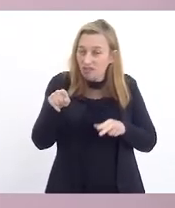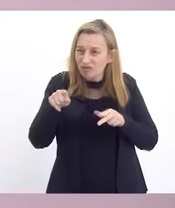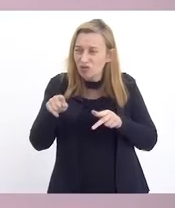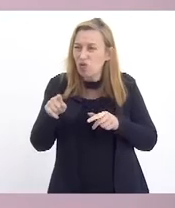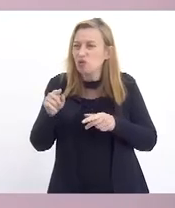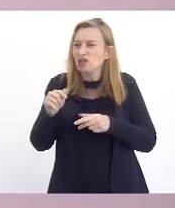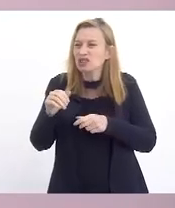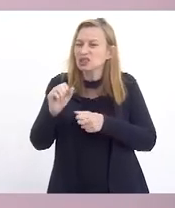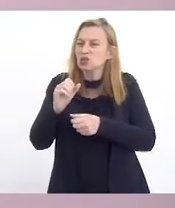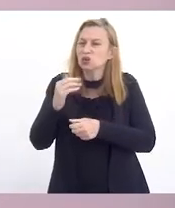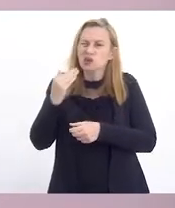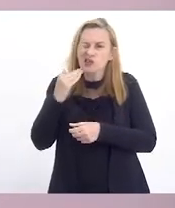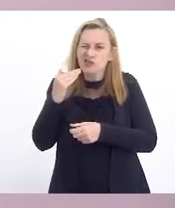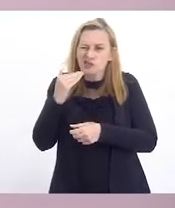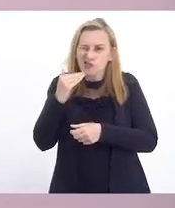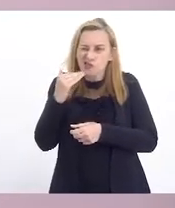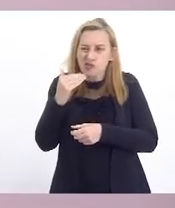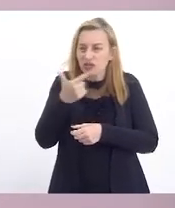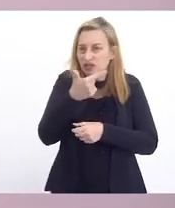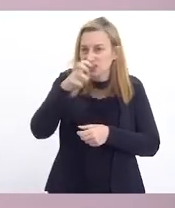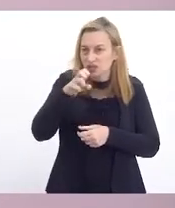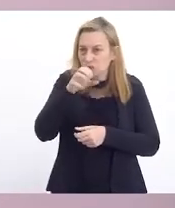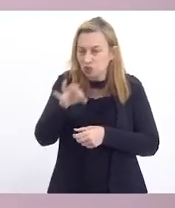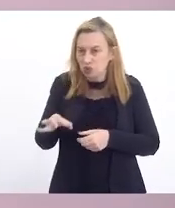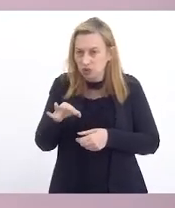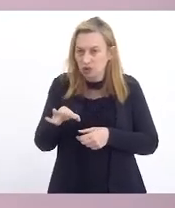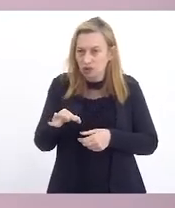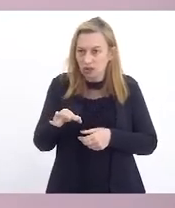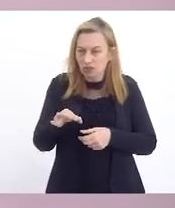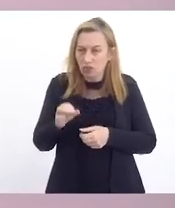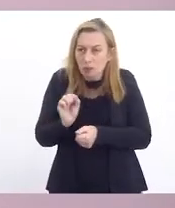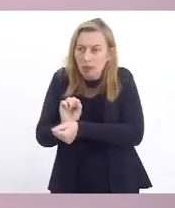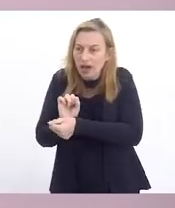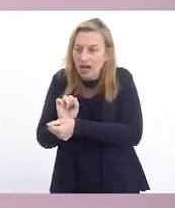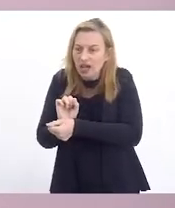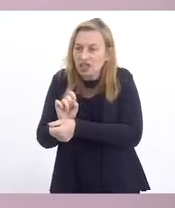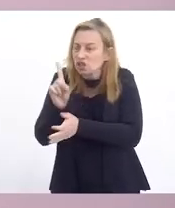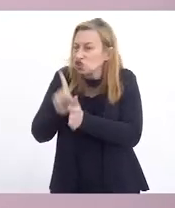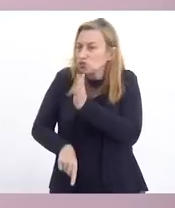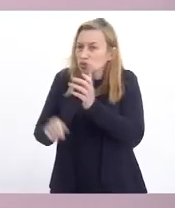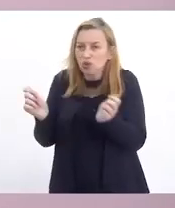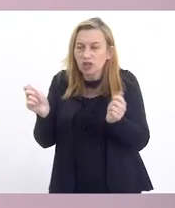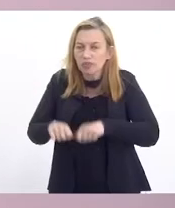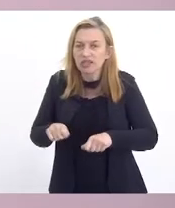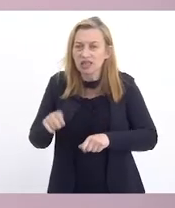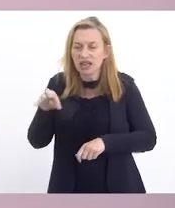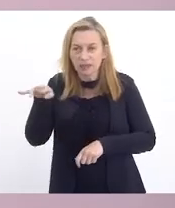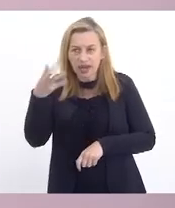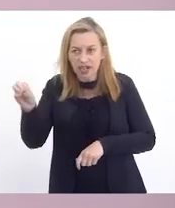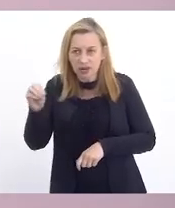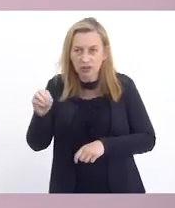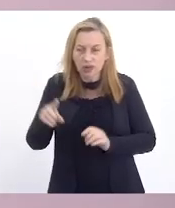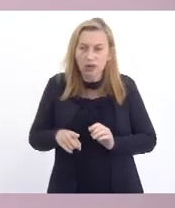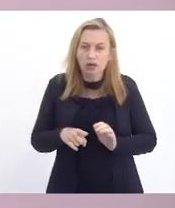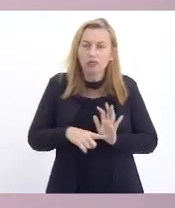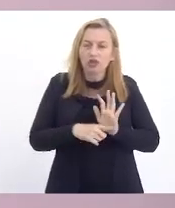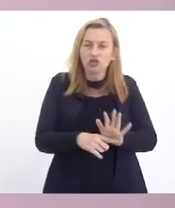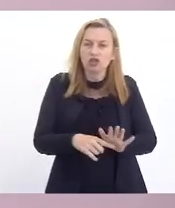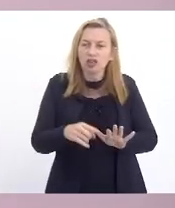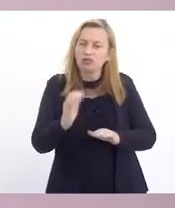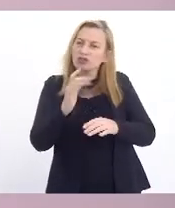estavam funcionando, 25% ficou desabastecido, diminuiu a capacidade do Lameirão para abastecer a cidade do Rio de